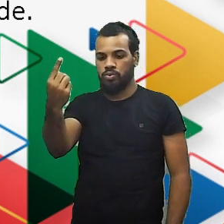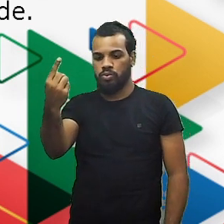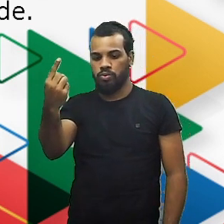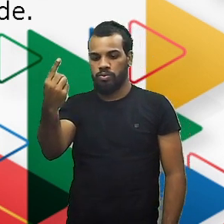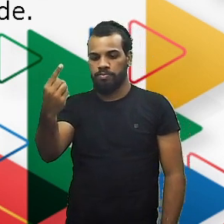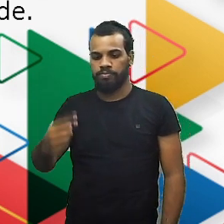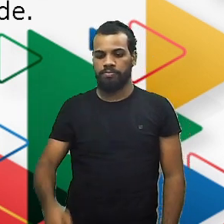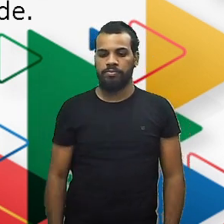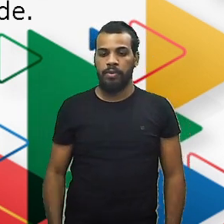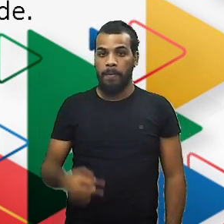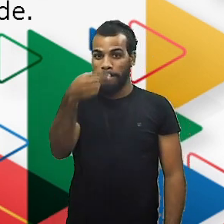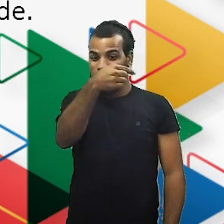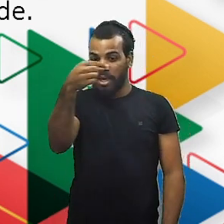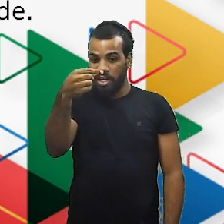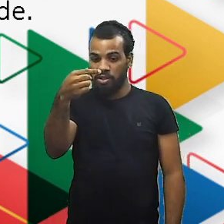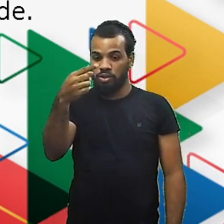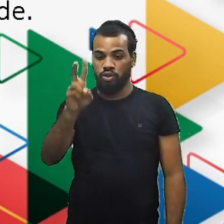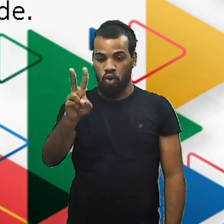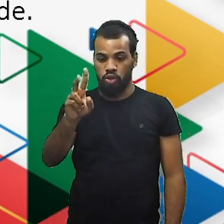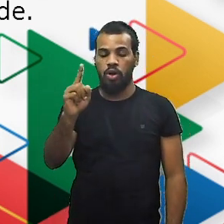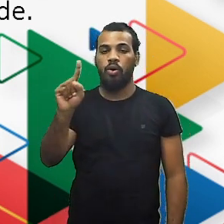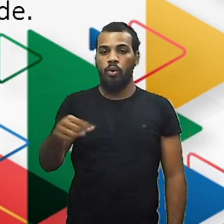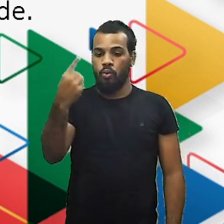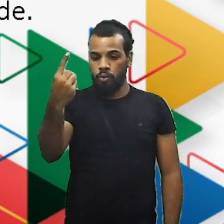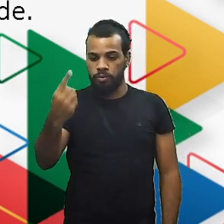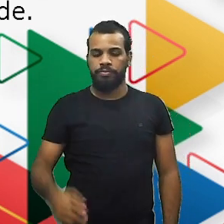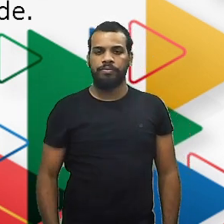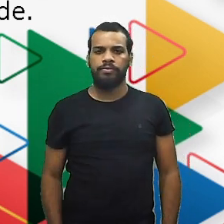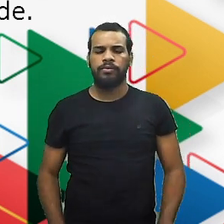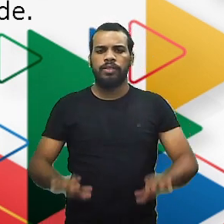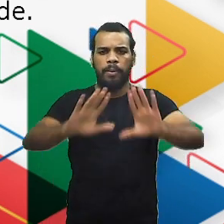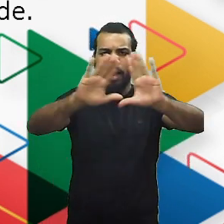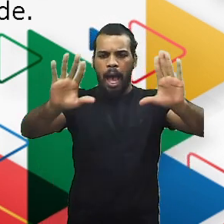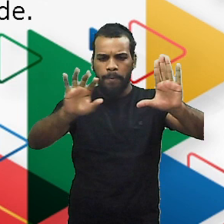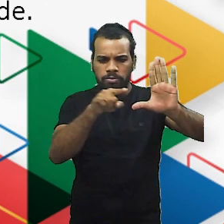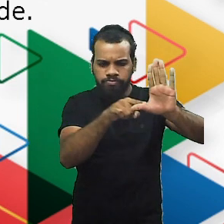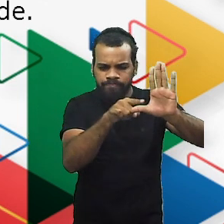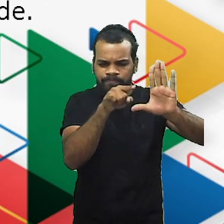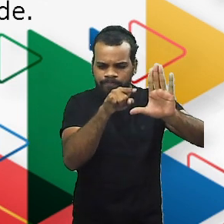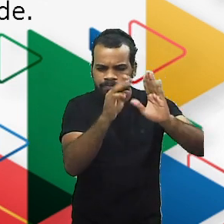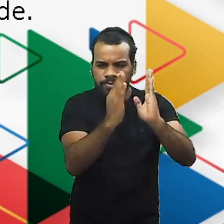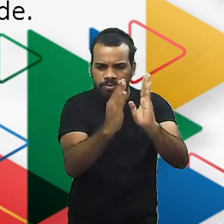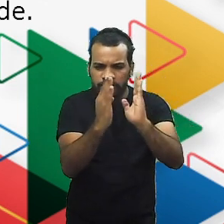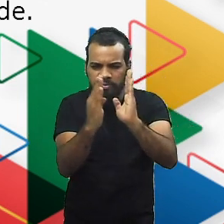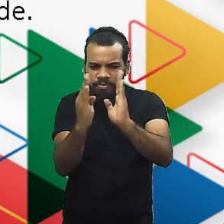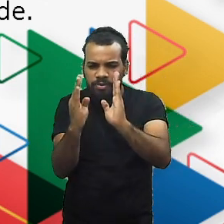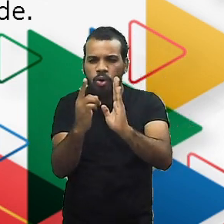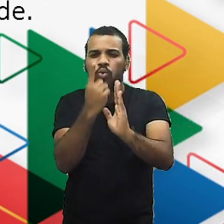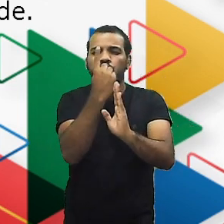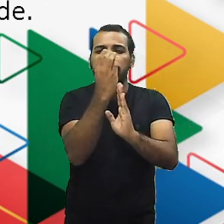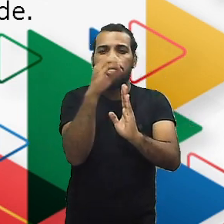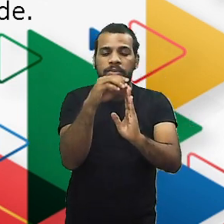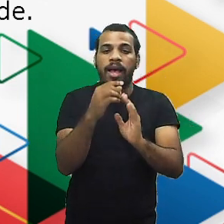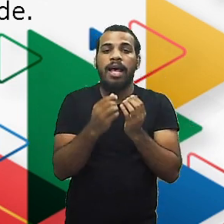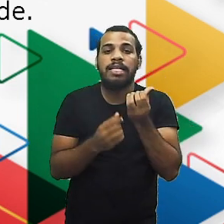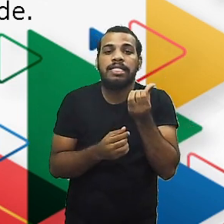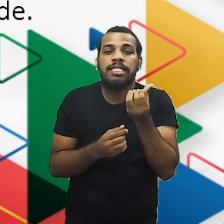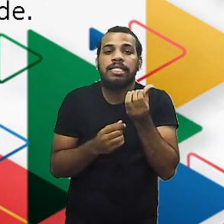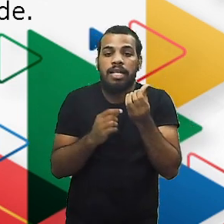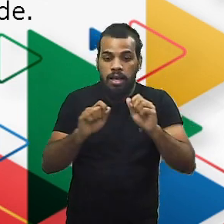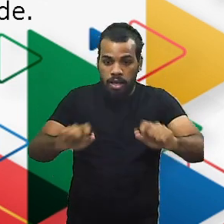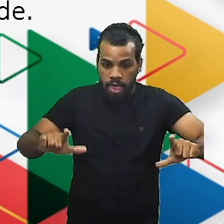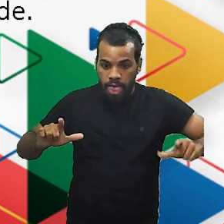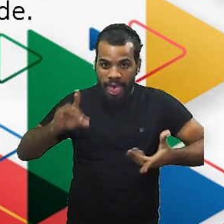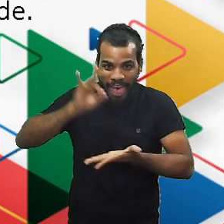1. Cada centímetro do mapa era equivalente a 600 metros de